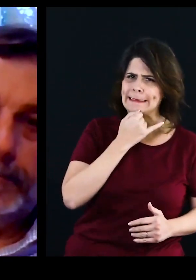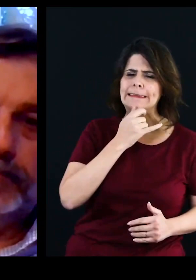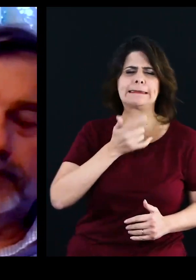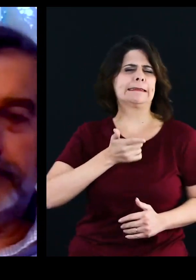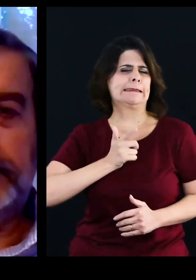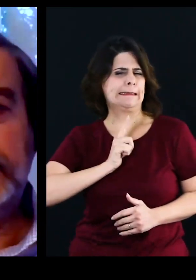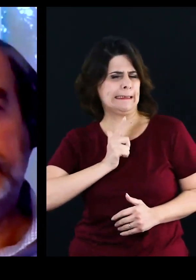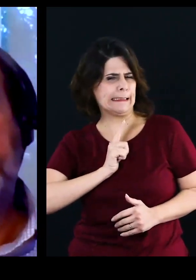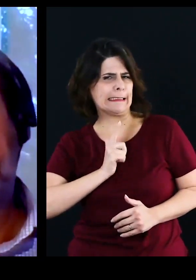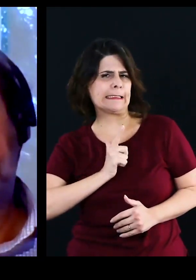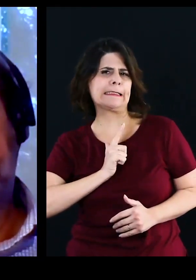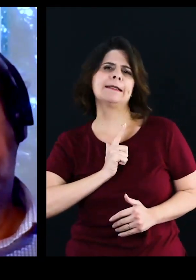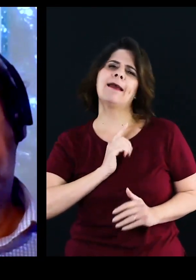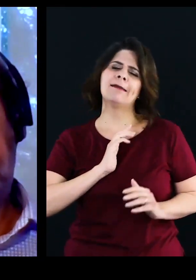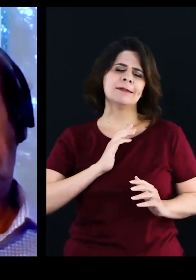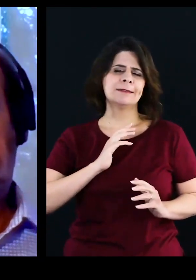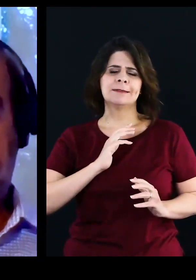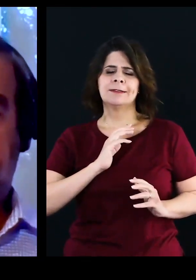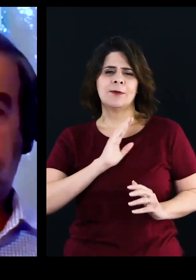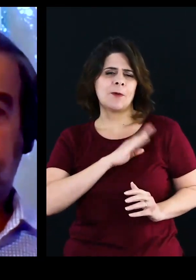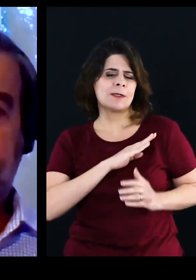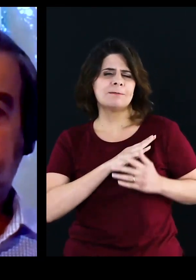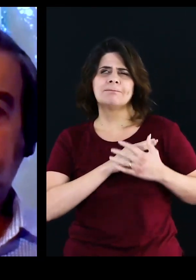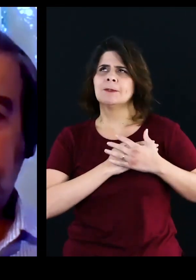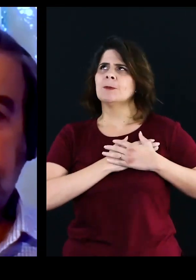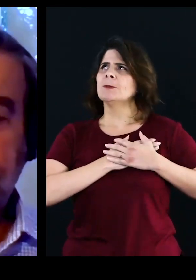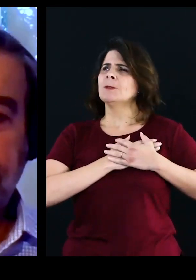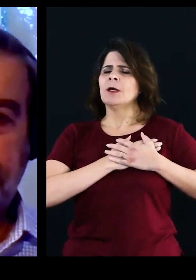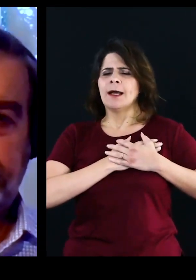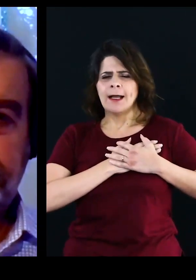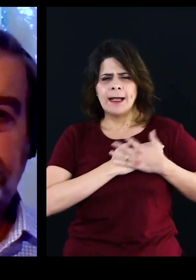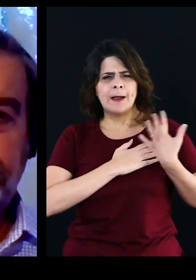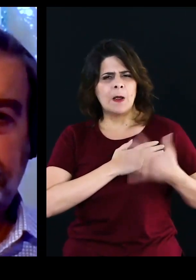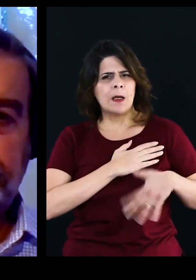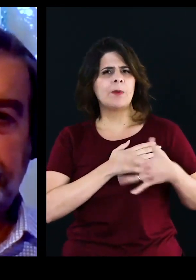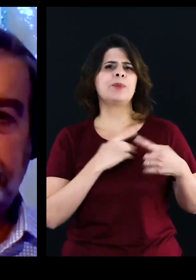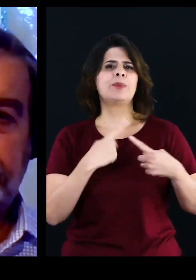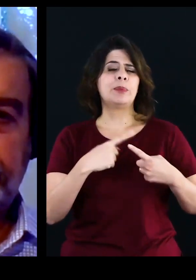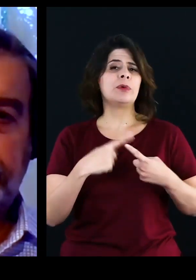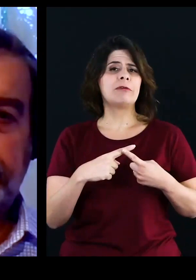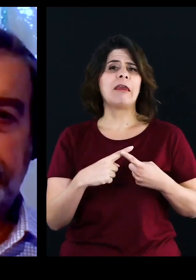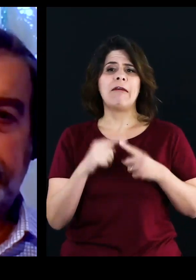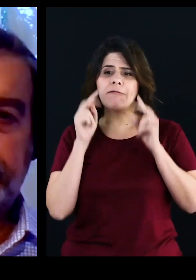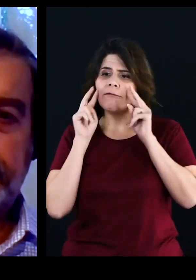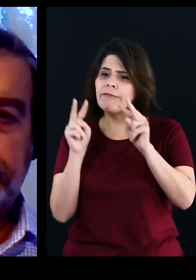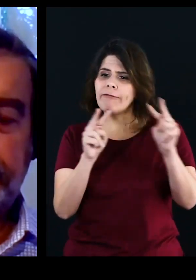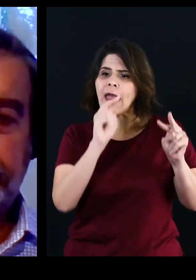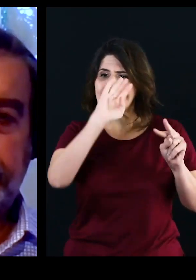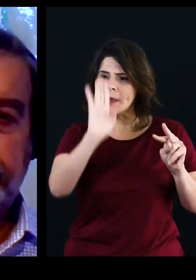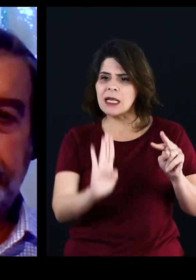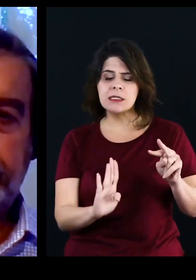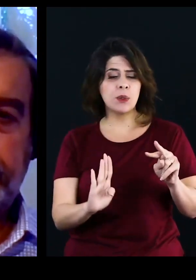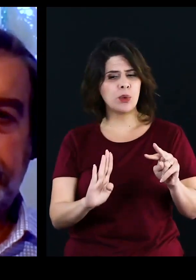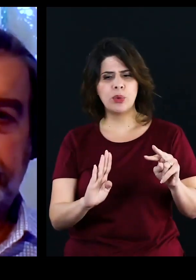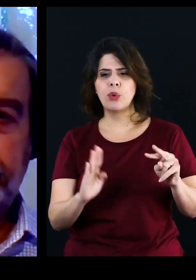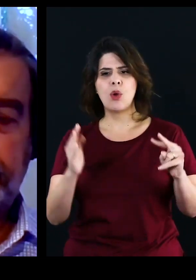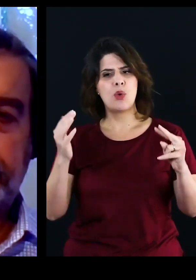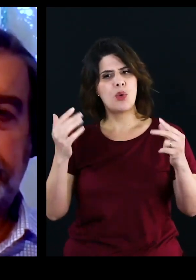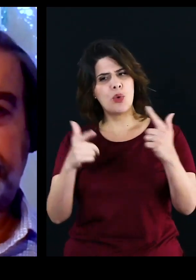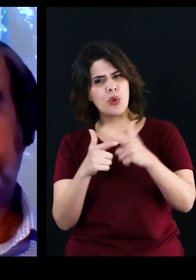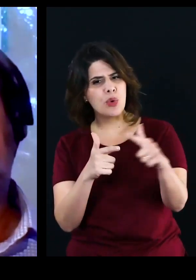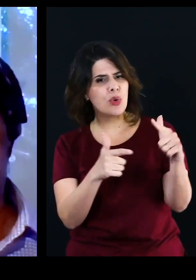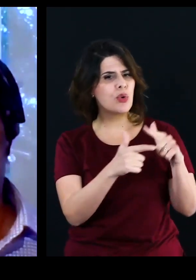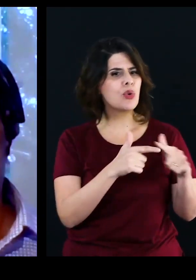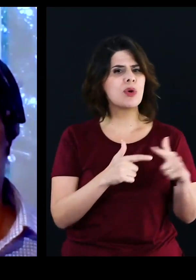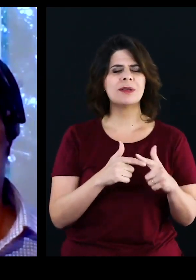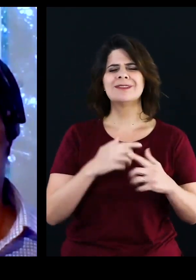sempre impactados por tudo isso que está ocorrendo no Brasil, mas o aprendizado é intenso, né? Vocês já conseguem observar e nos